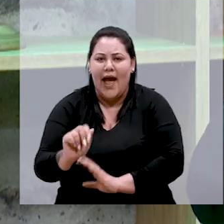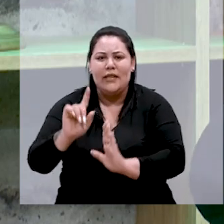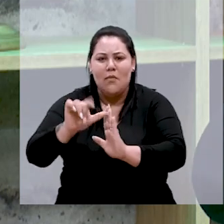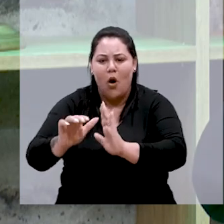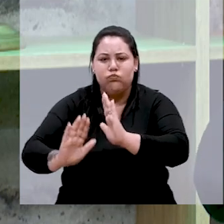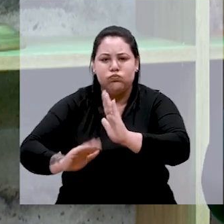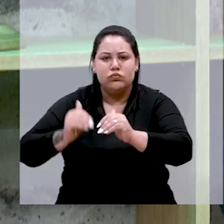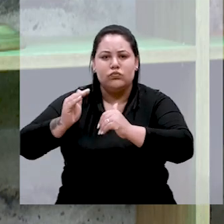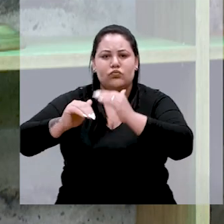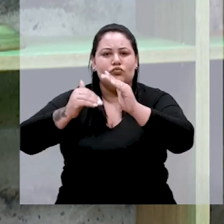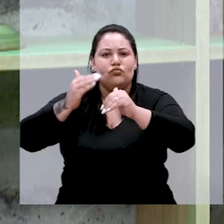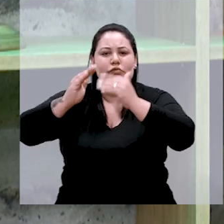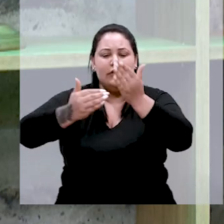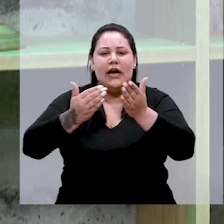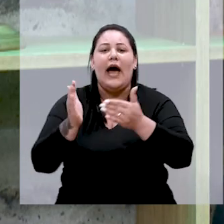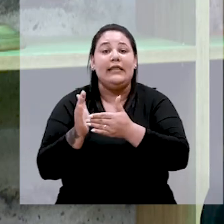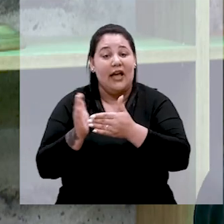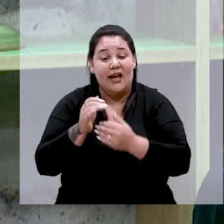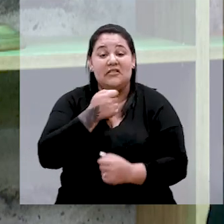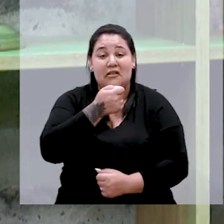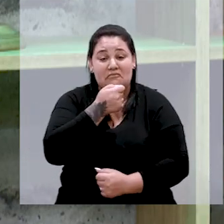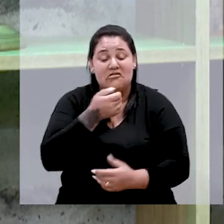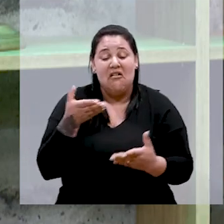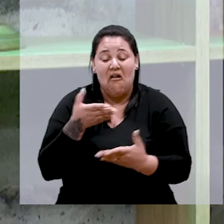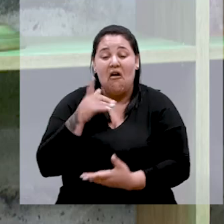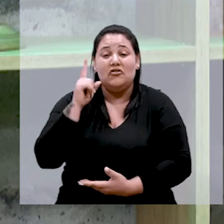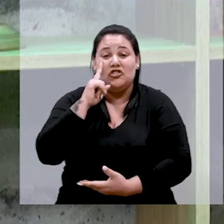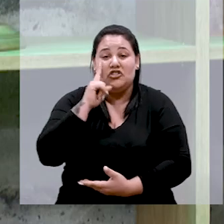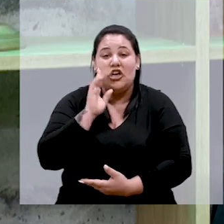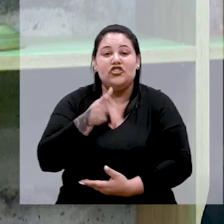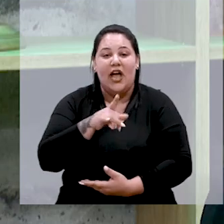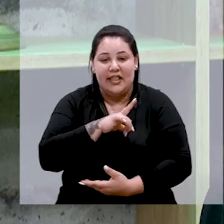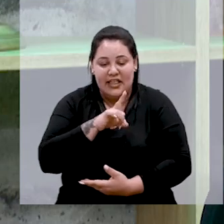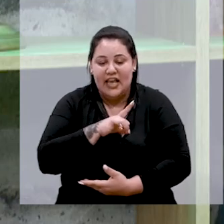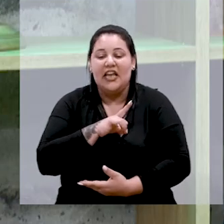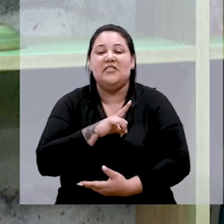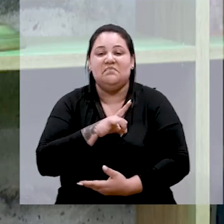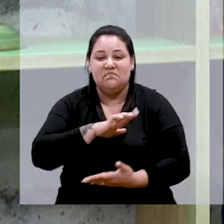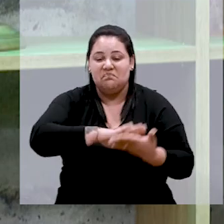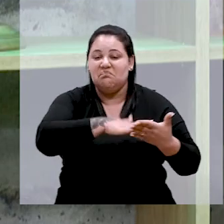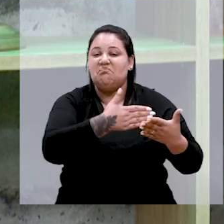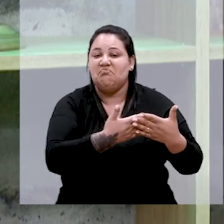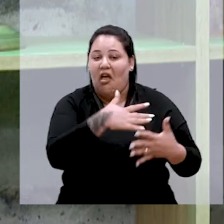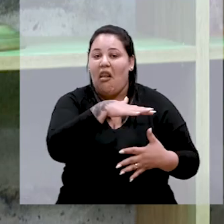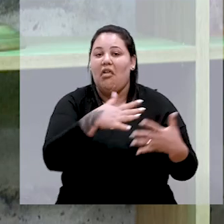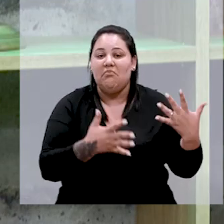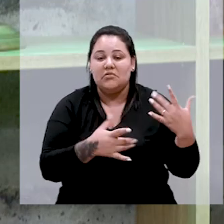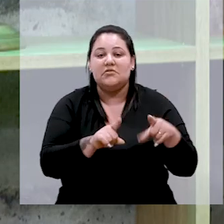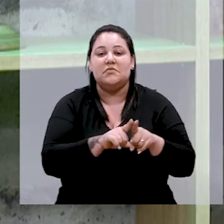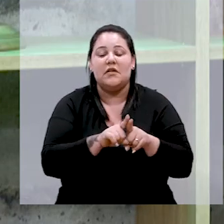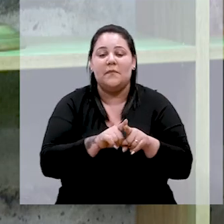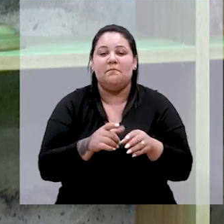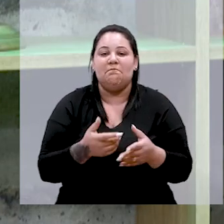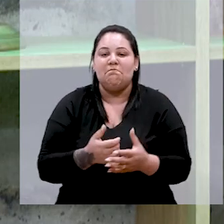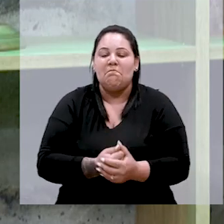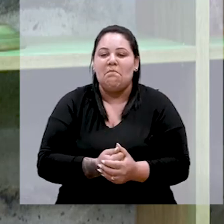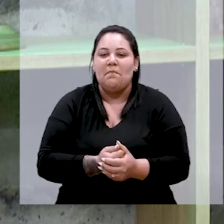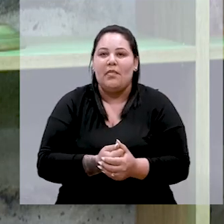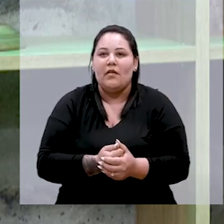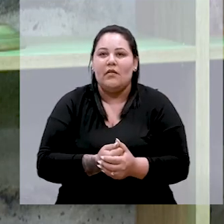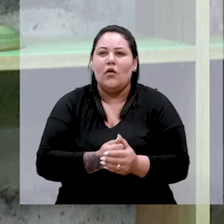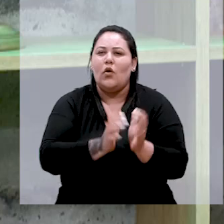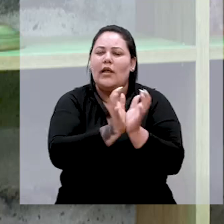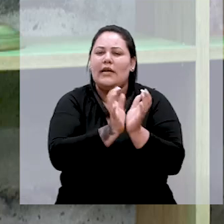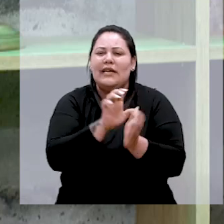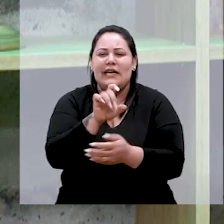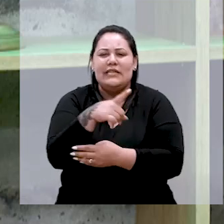Isso foi evoluindo hoje até as nossas entrevistas aqui no dia a dia, elas já contam também cada vez mais ampliando. Colegas seus,